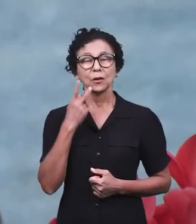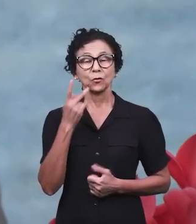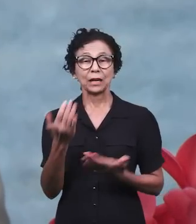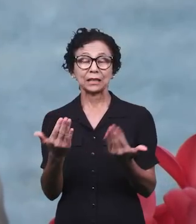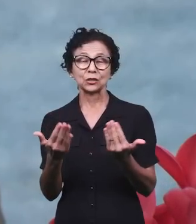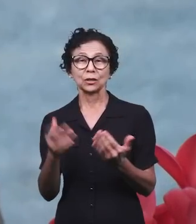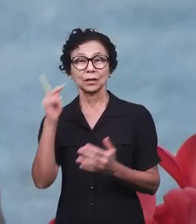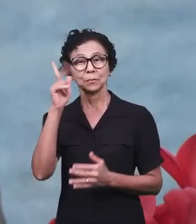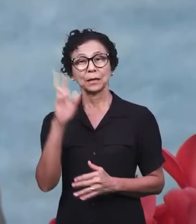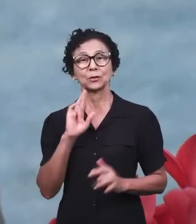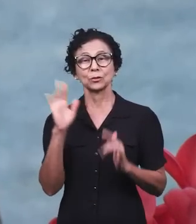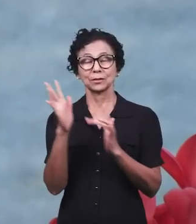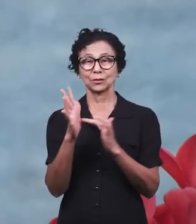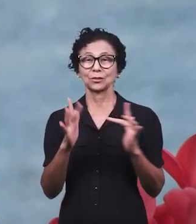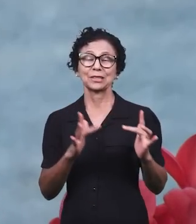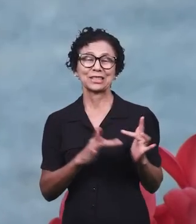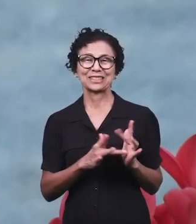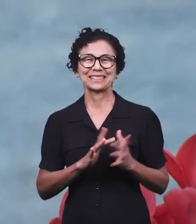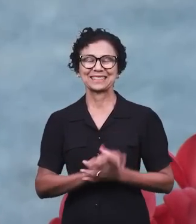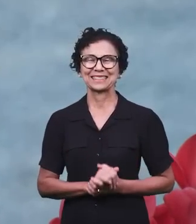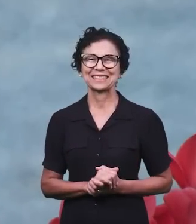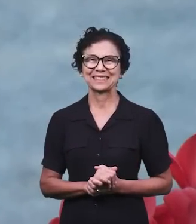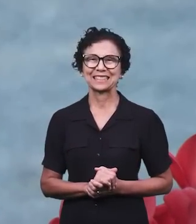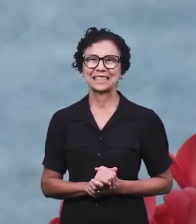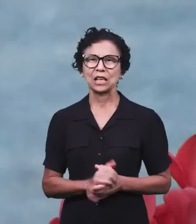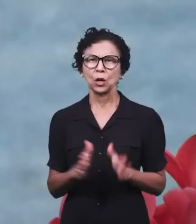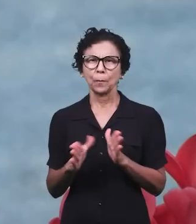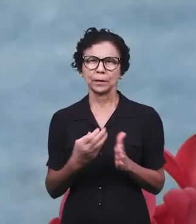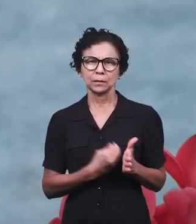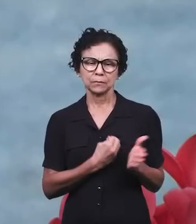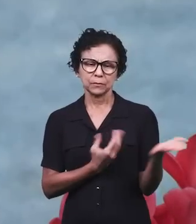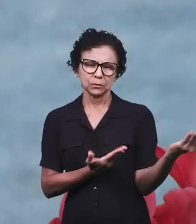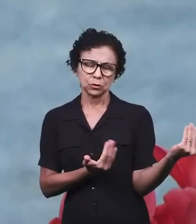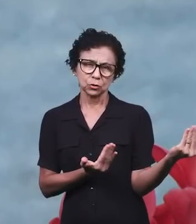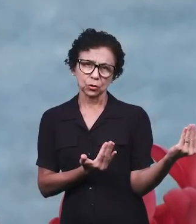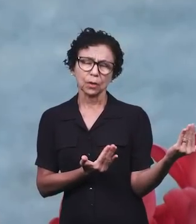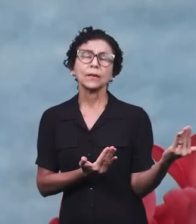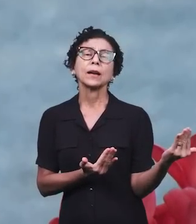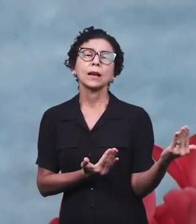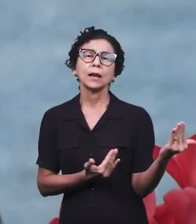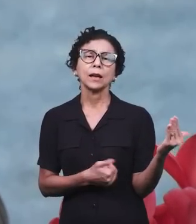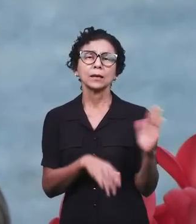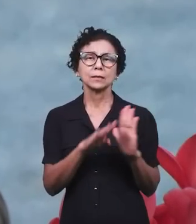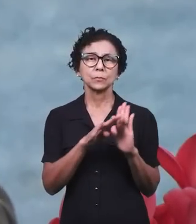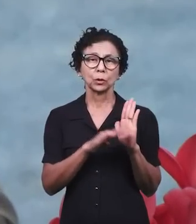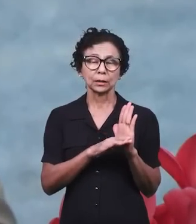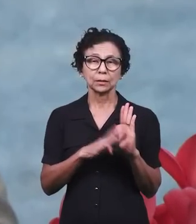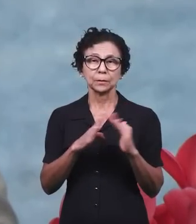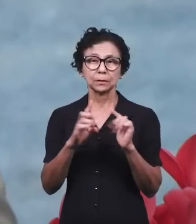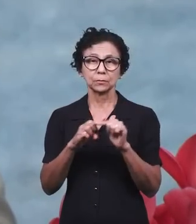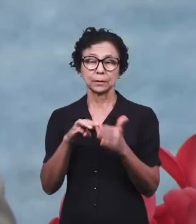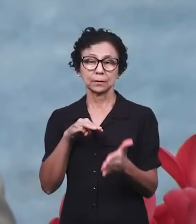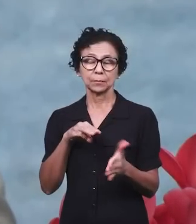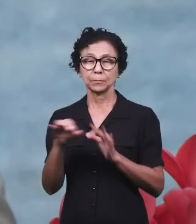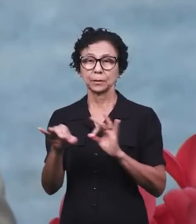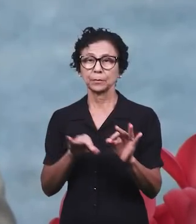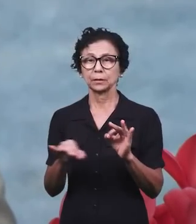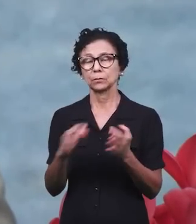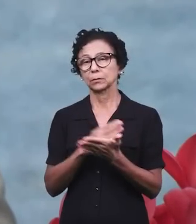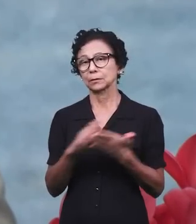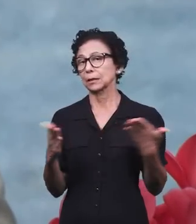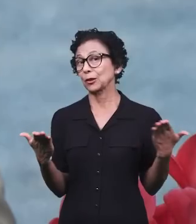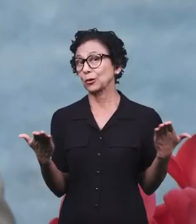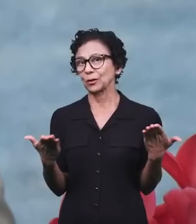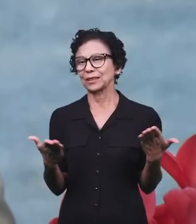Fala, jovem, a paz do Senhor Jesus, os dias da minha mocidade. Esse programa, produzido pela Igreja Cristã Maranata, está